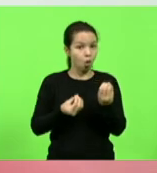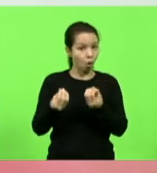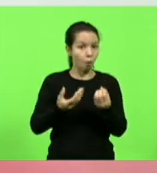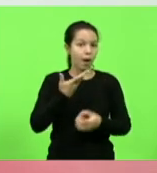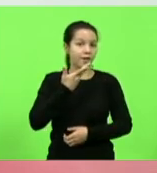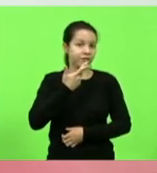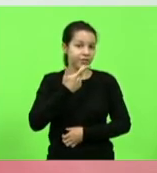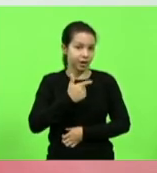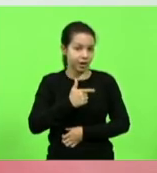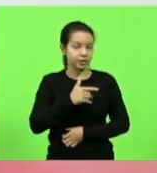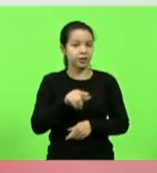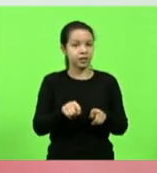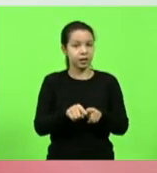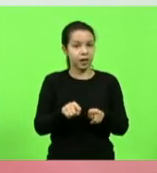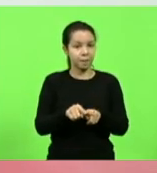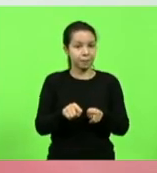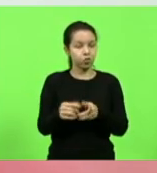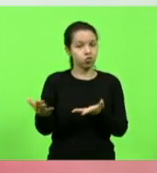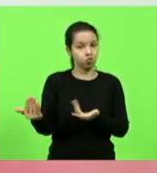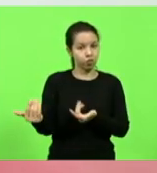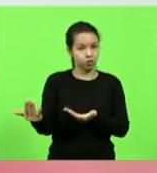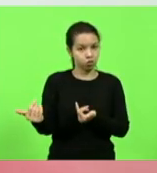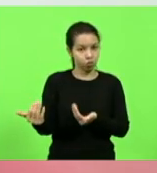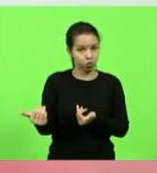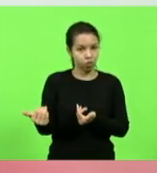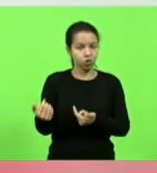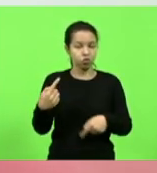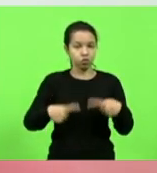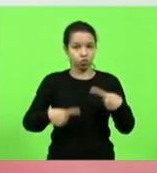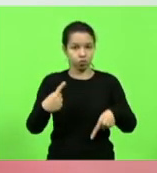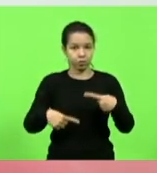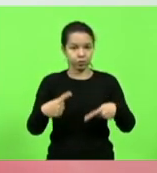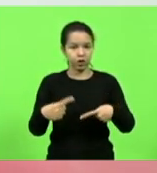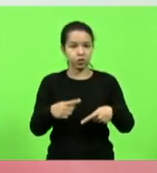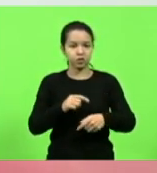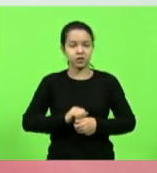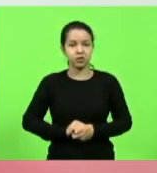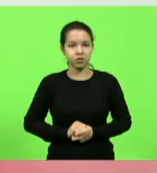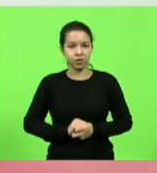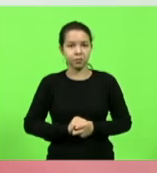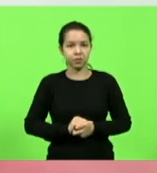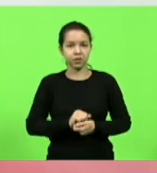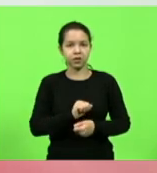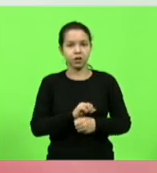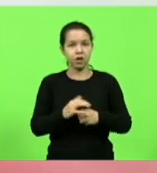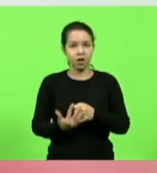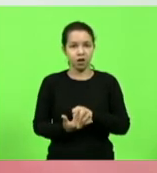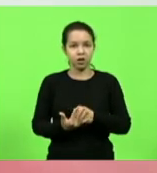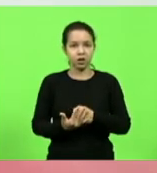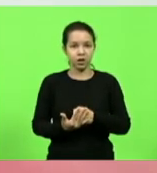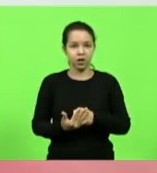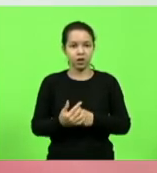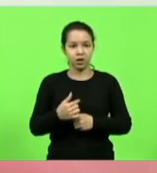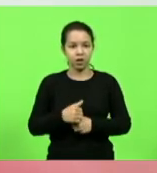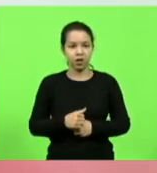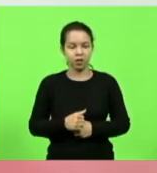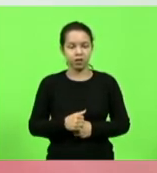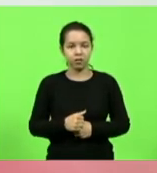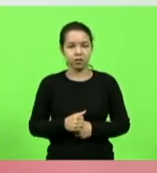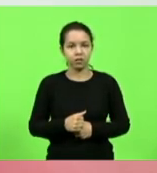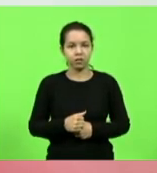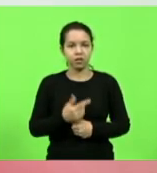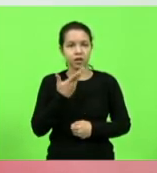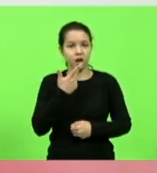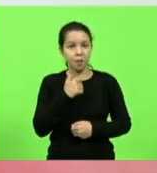discutindo o bullying sofrido por crianças homossexuais devido a comportamentos que destoam